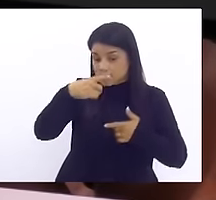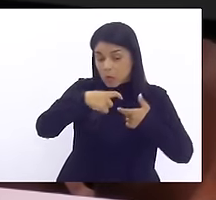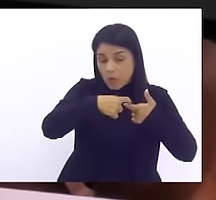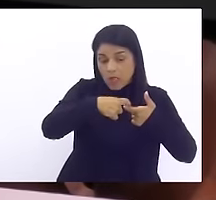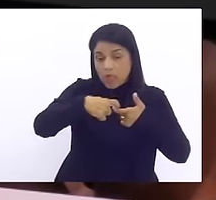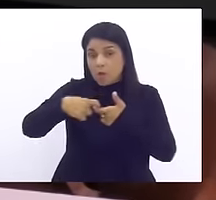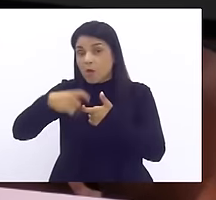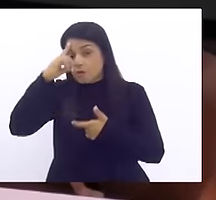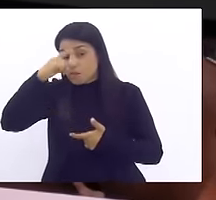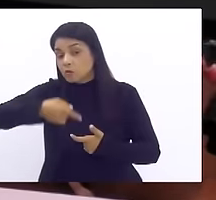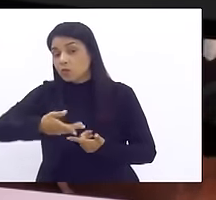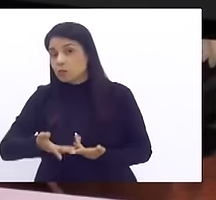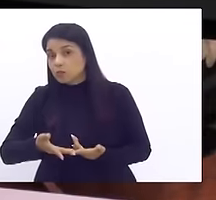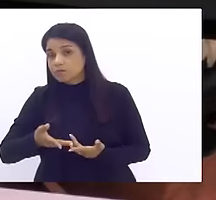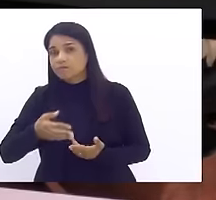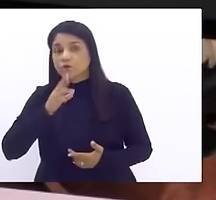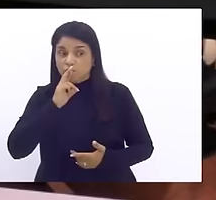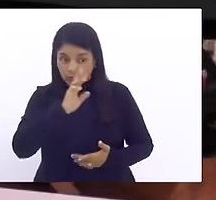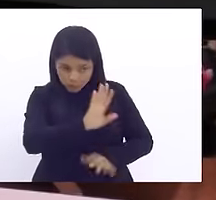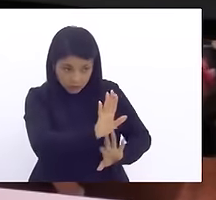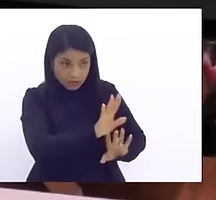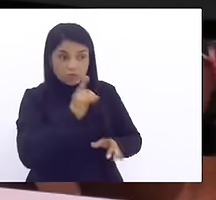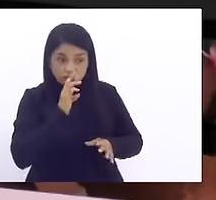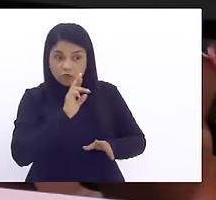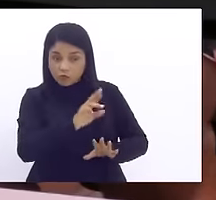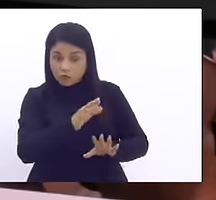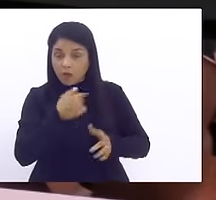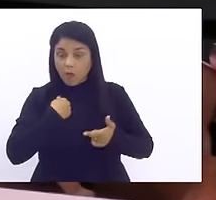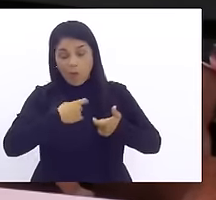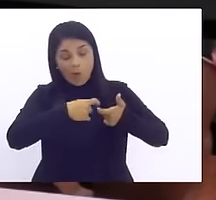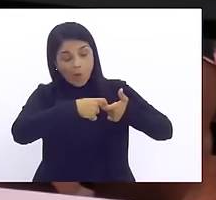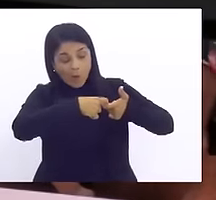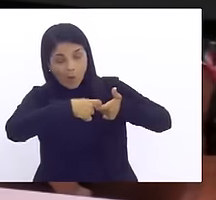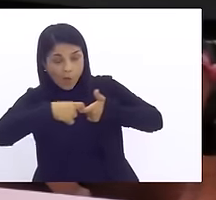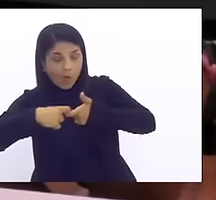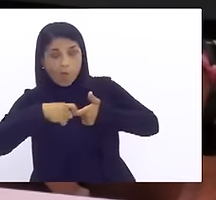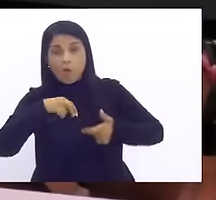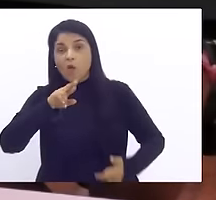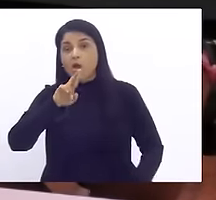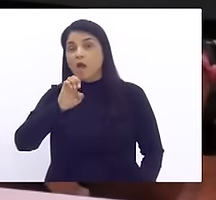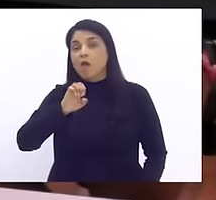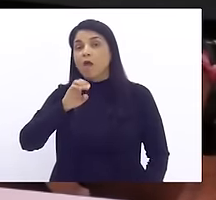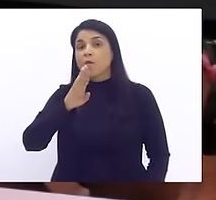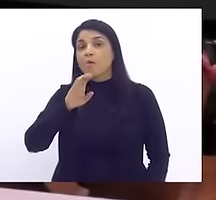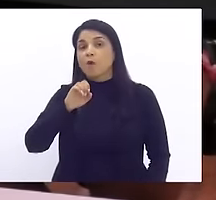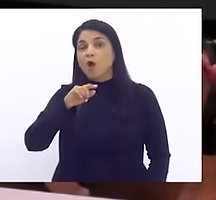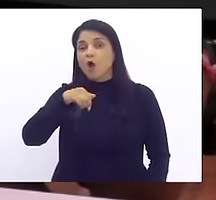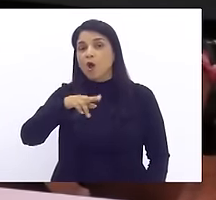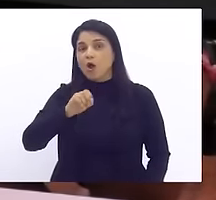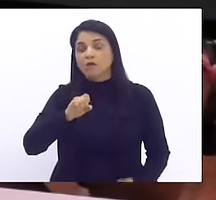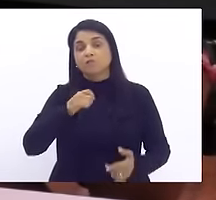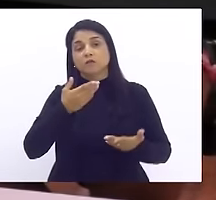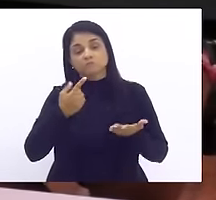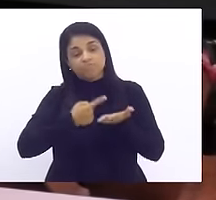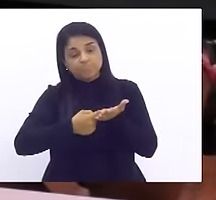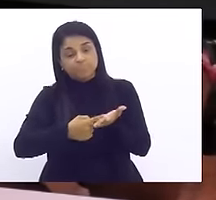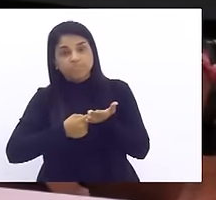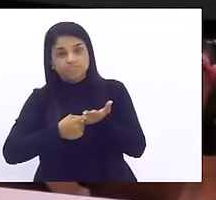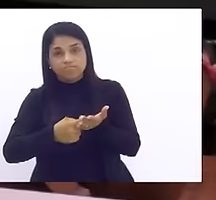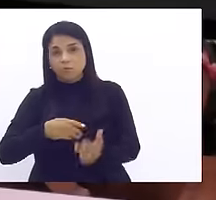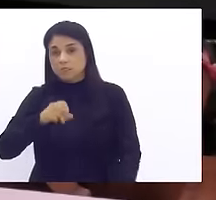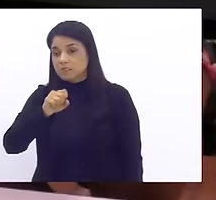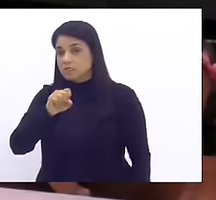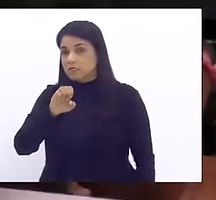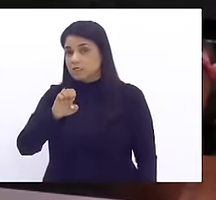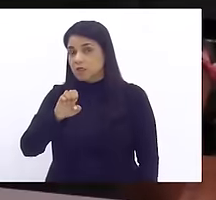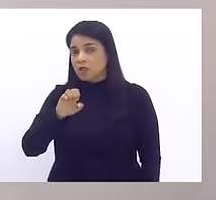ao senhor presidente Por que que o Detro reboca aí é a nossa vice-presidente vai até poder falar melhor mas porque nós temos um acordo de cooperação técnica com a segov